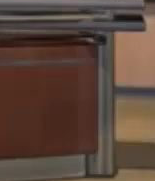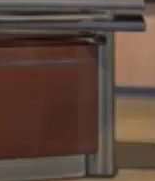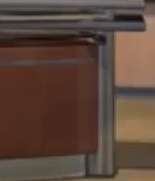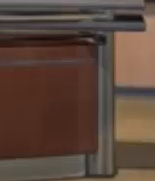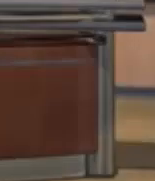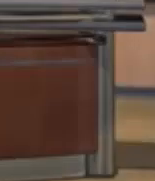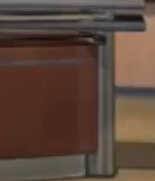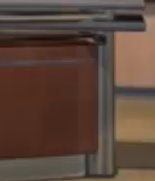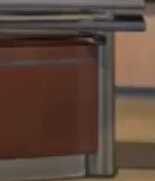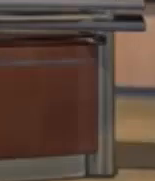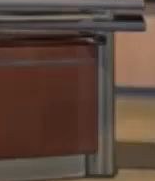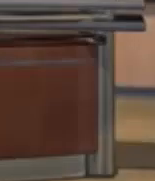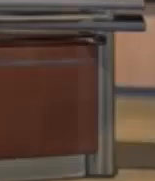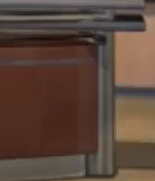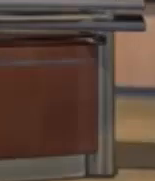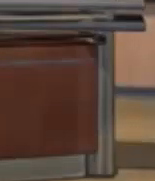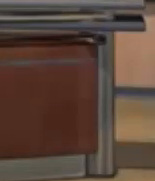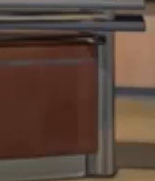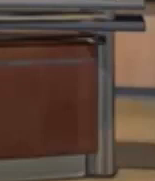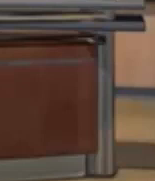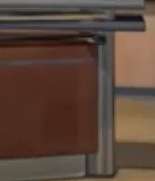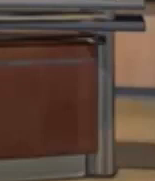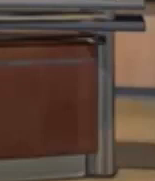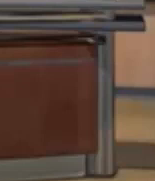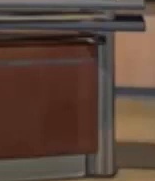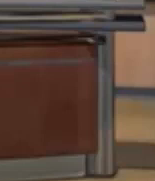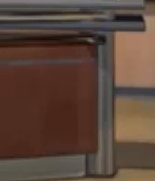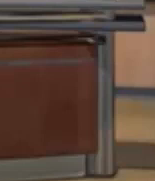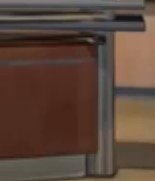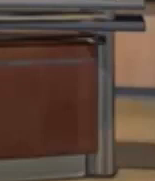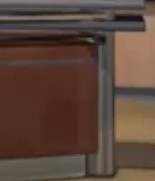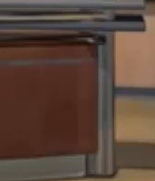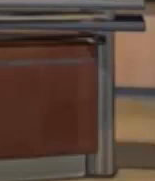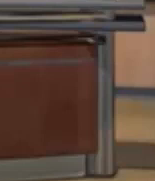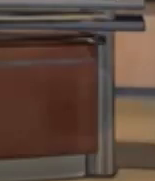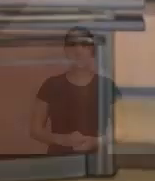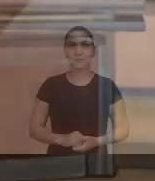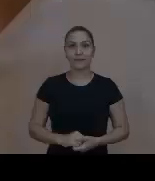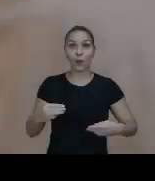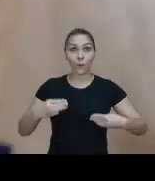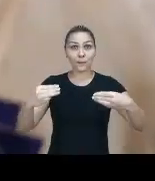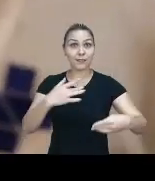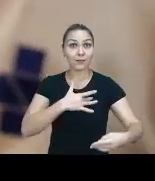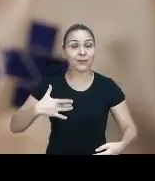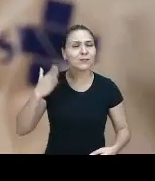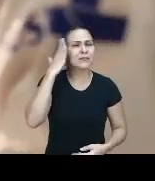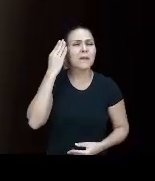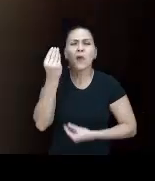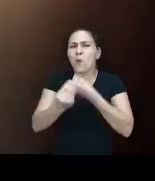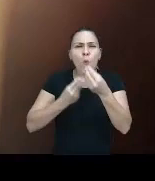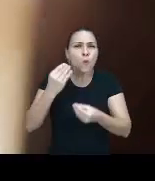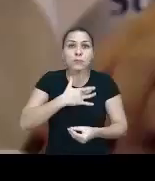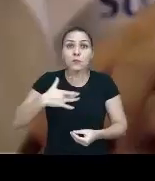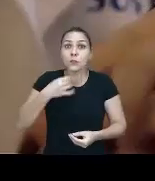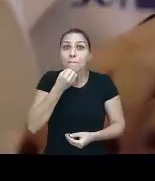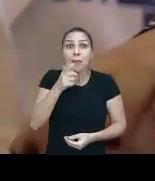E vamos para um breve intervalo com apoio cultural e voltamos com as notícias da região dos Lagos, no Rio de Janeiro. O Ministério da Saúde quer